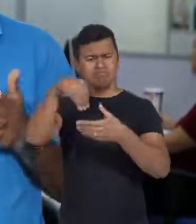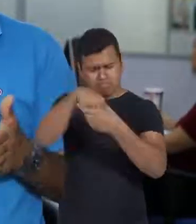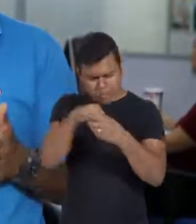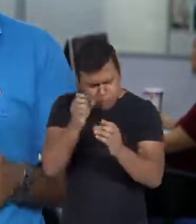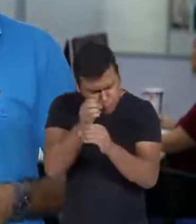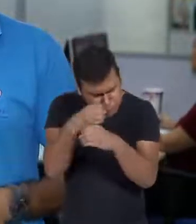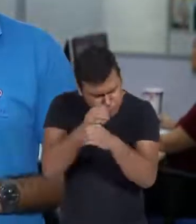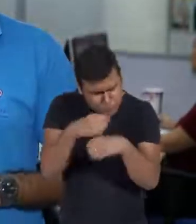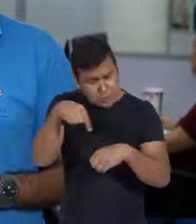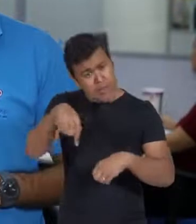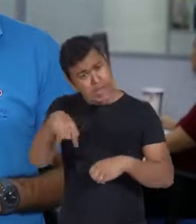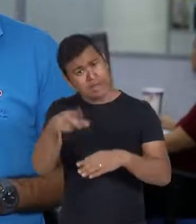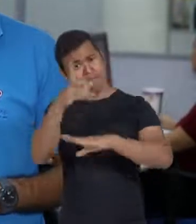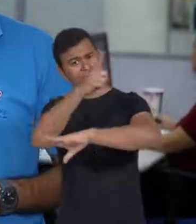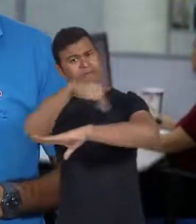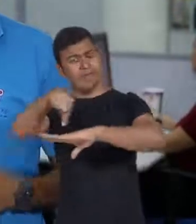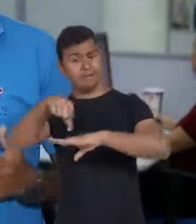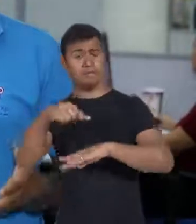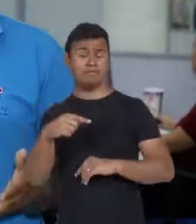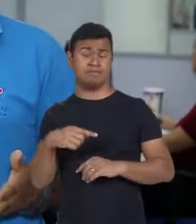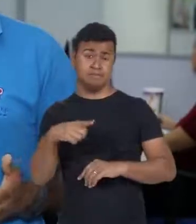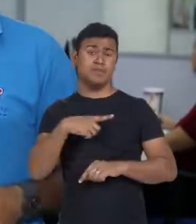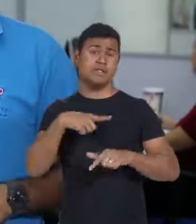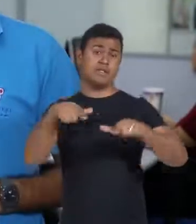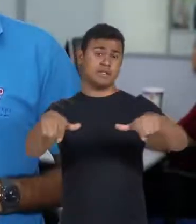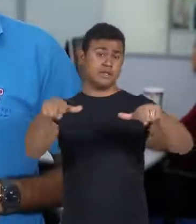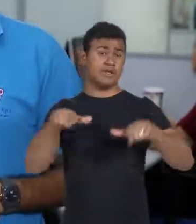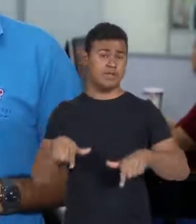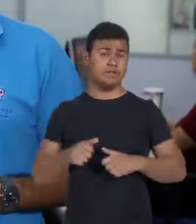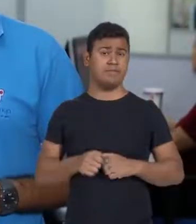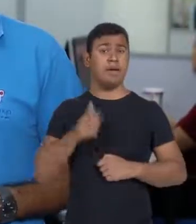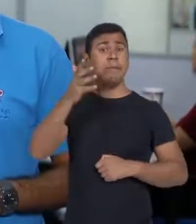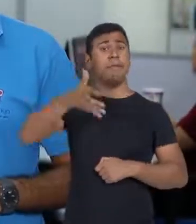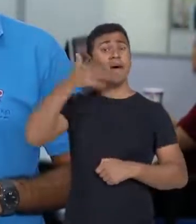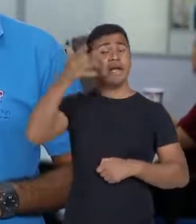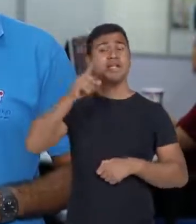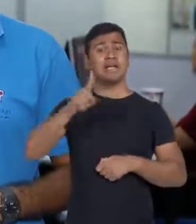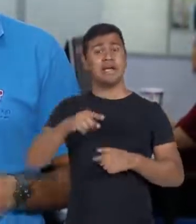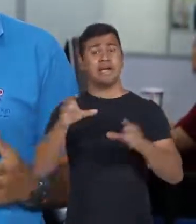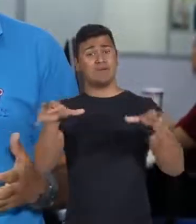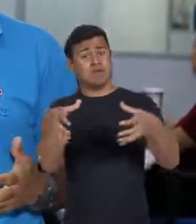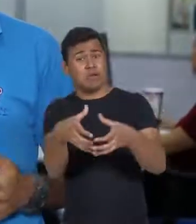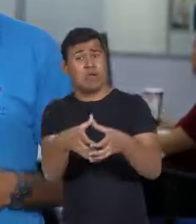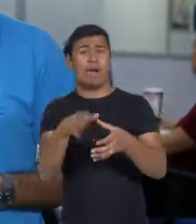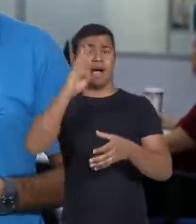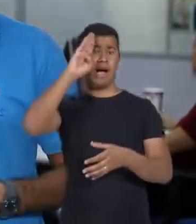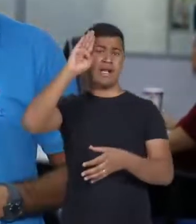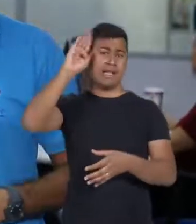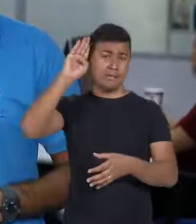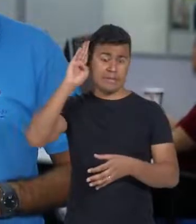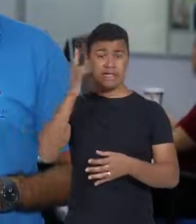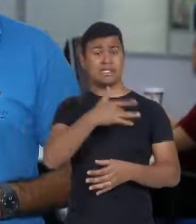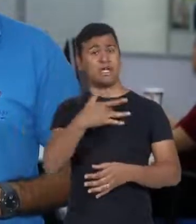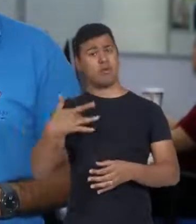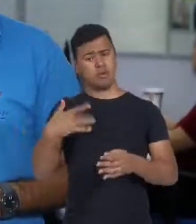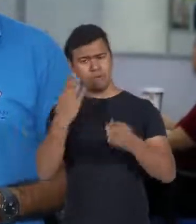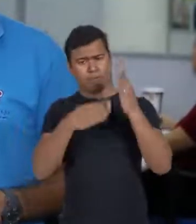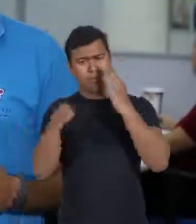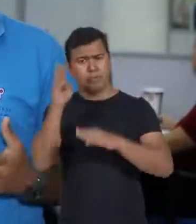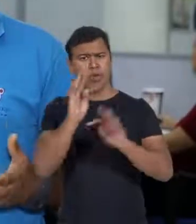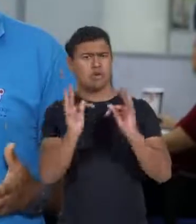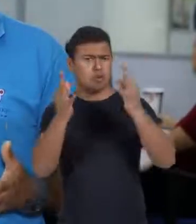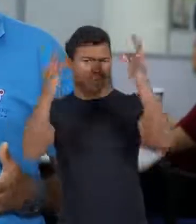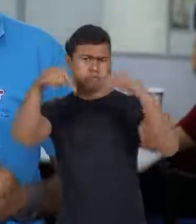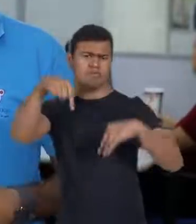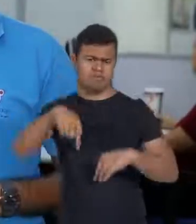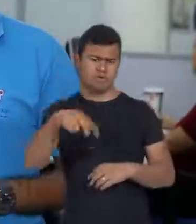Vai ter certificado para os participantes. A palestra é promovida pela Liga Acadêmica de Saúde e Biotecnologia da Univasf.